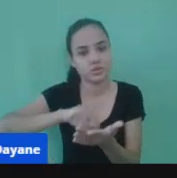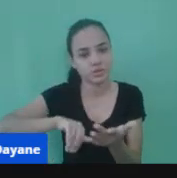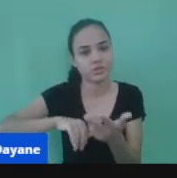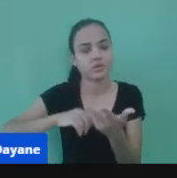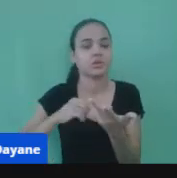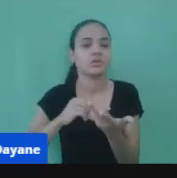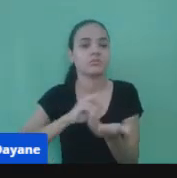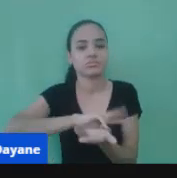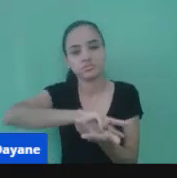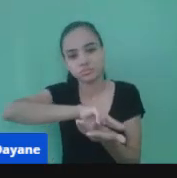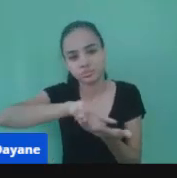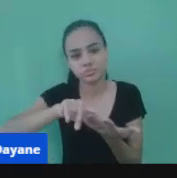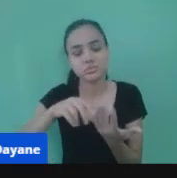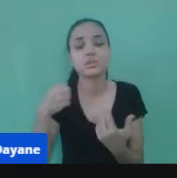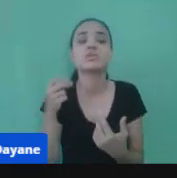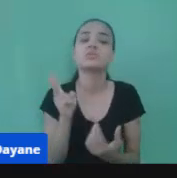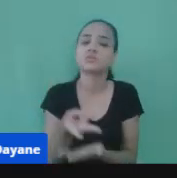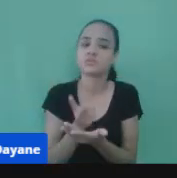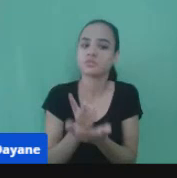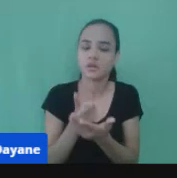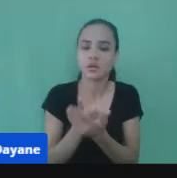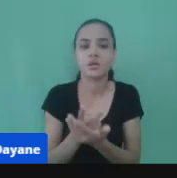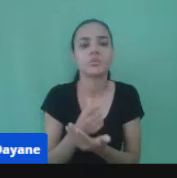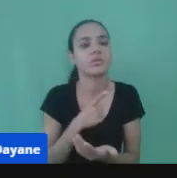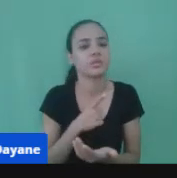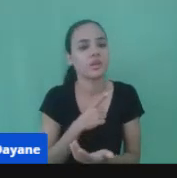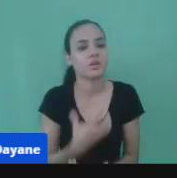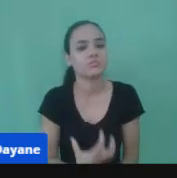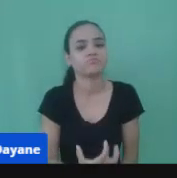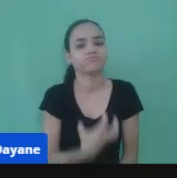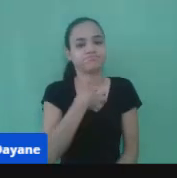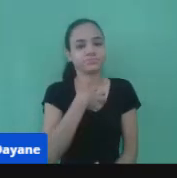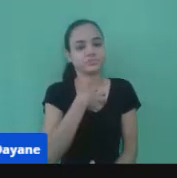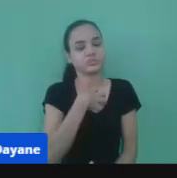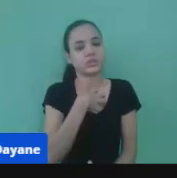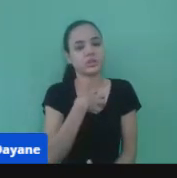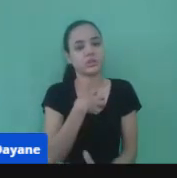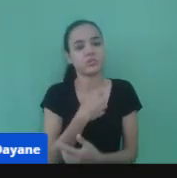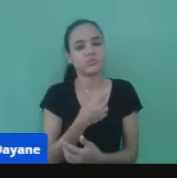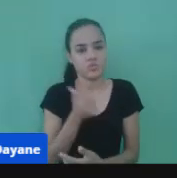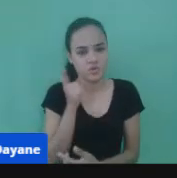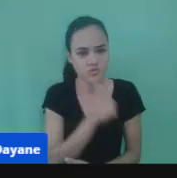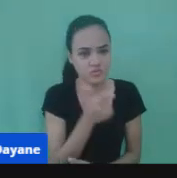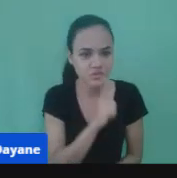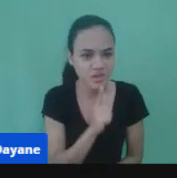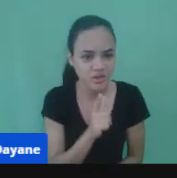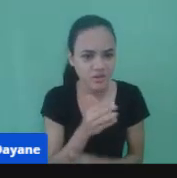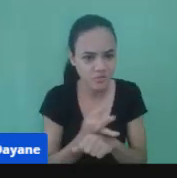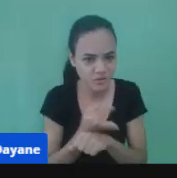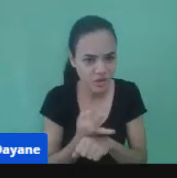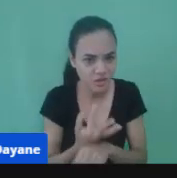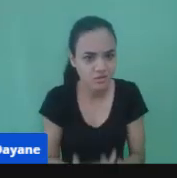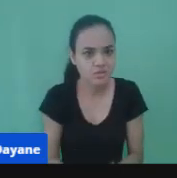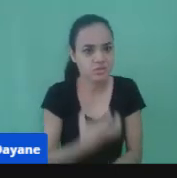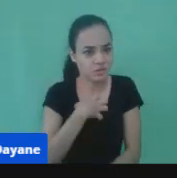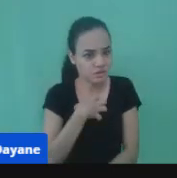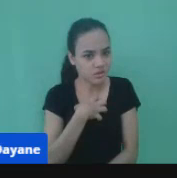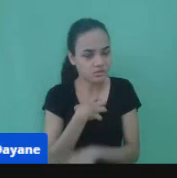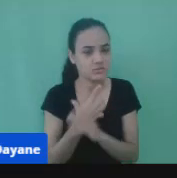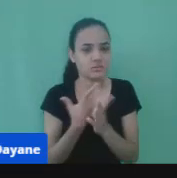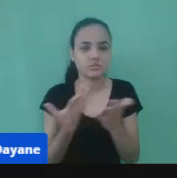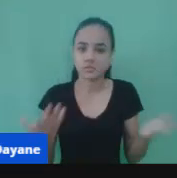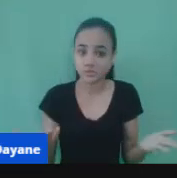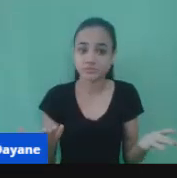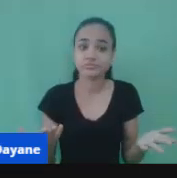que impacto, né? A gente consegue aguentar todos esses impactos causados? Então, ela já chama atenção lá em 62.